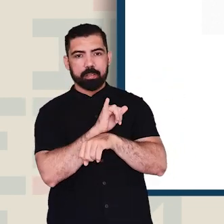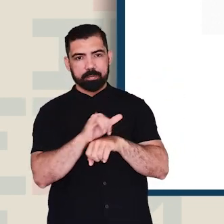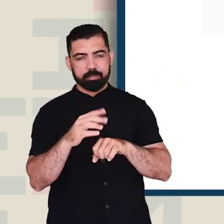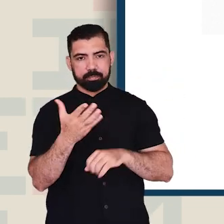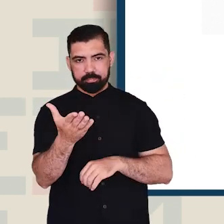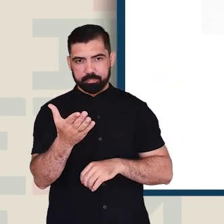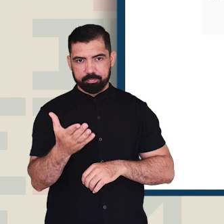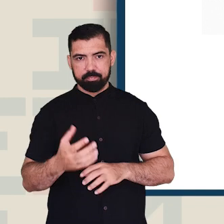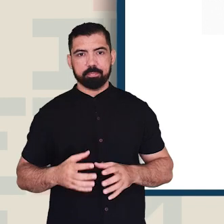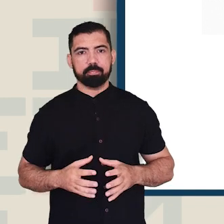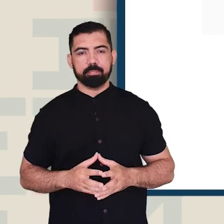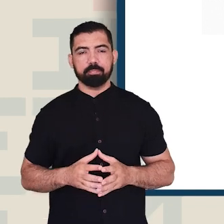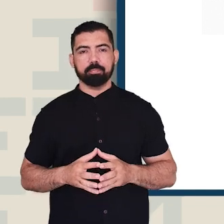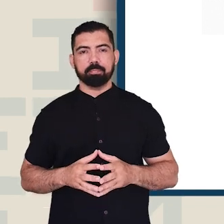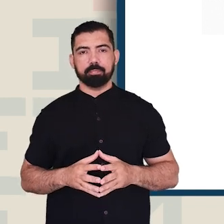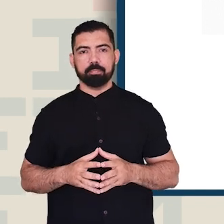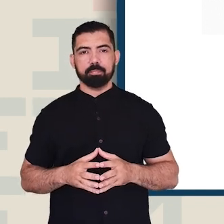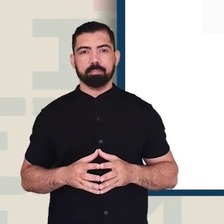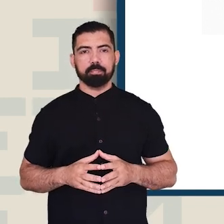ó.